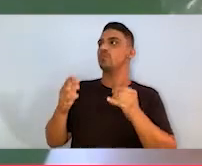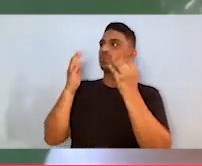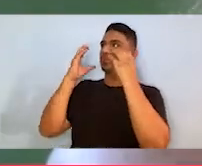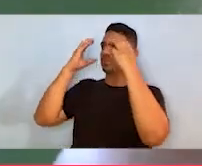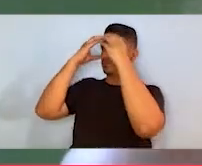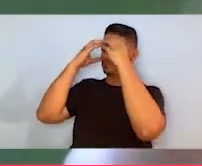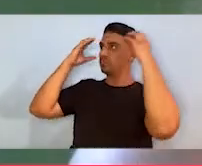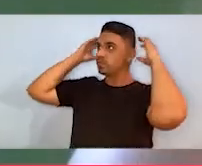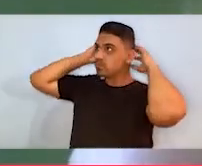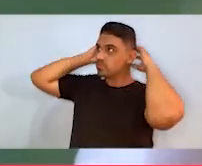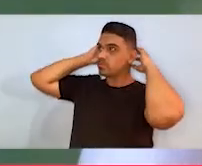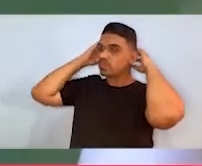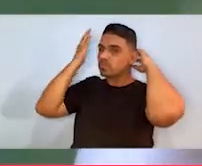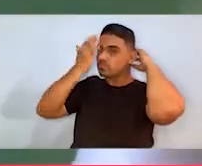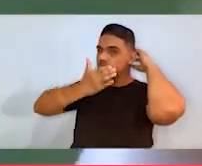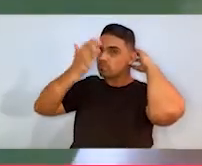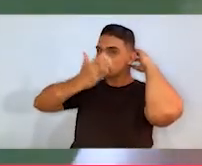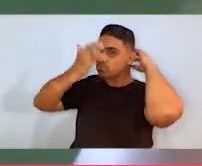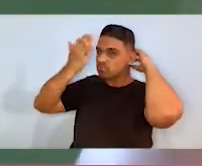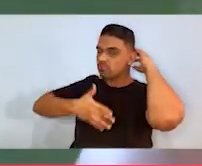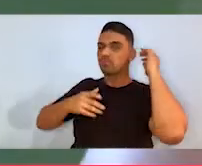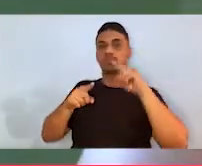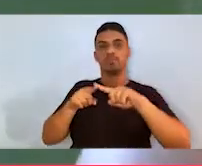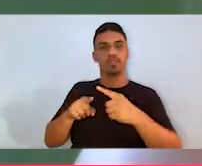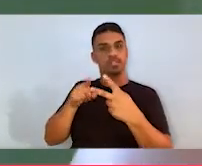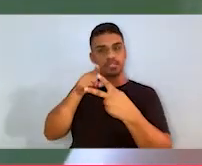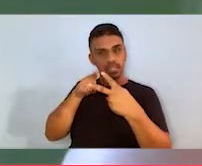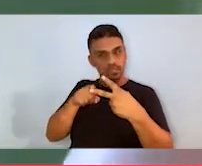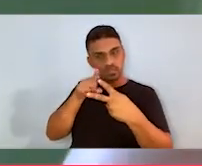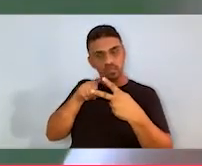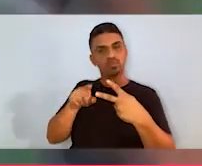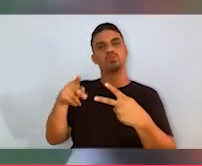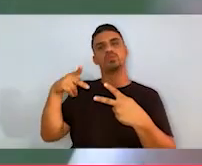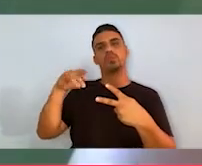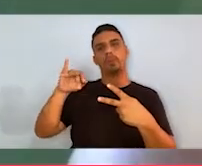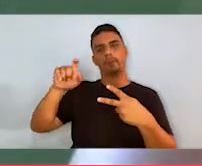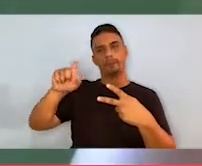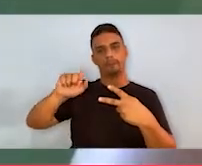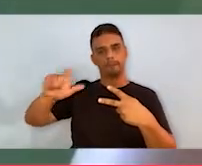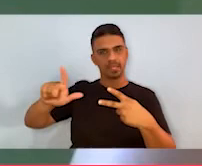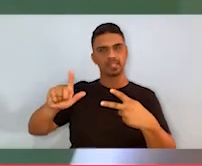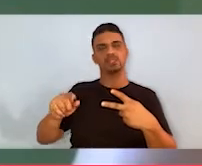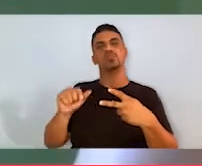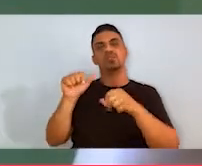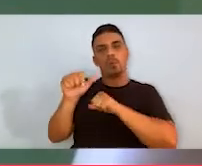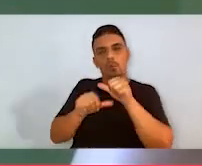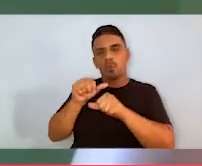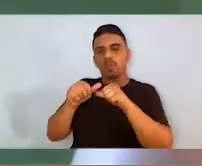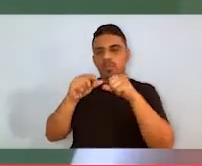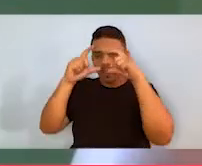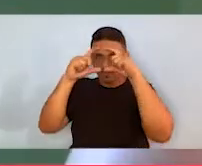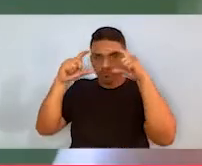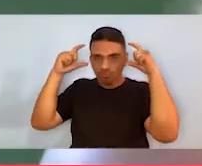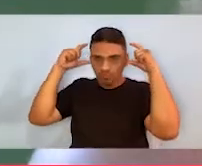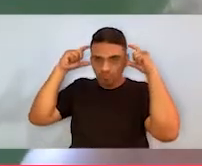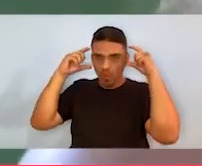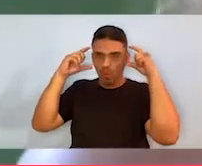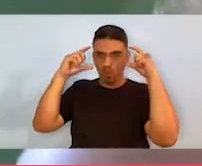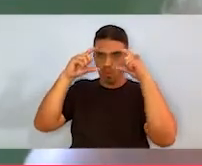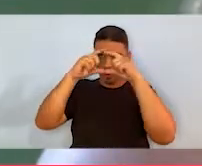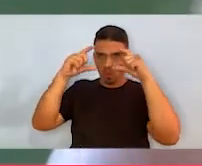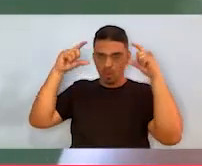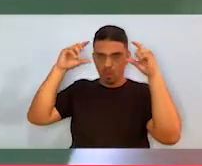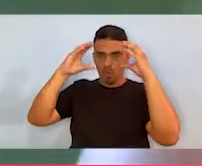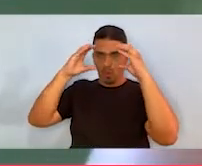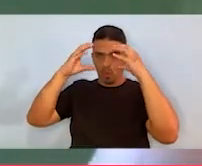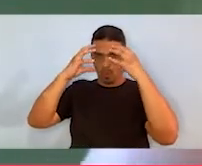uma camada semi-transparente, mas as duas partes foram pixel art. A única coisa que eu fiz foi alterar a transparência da camada que